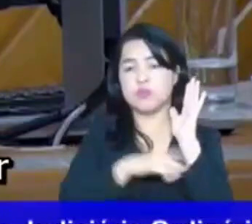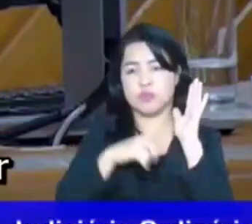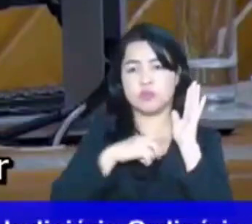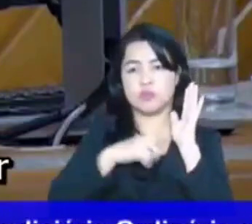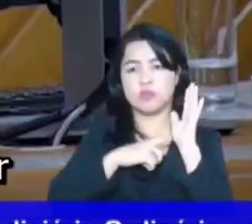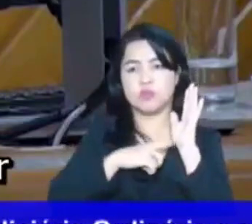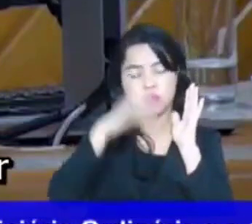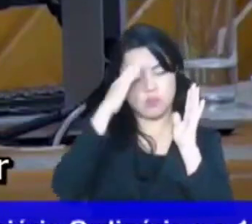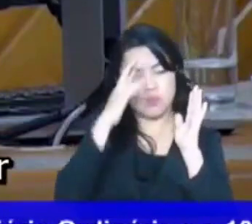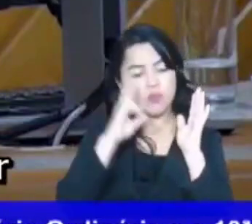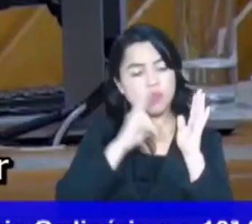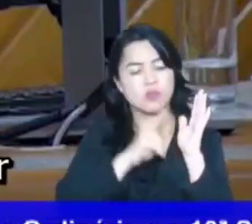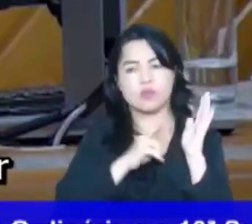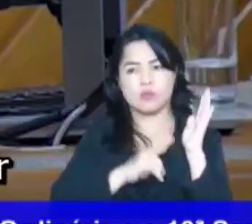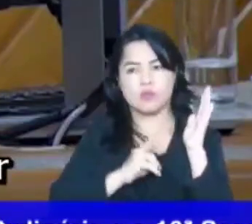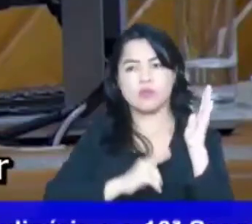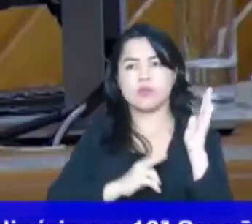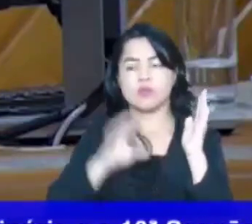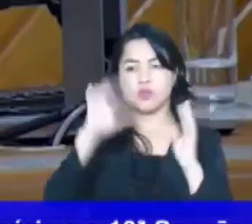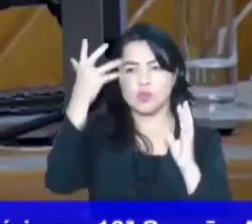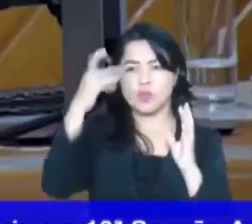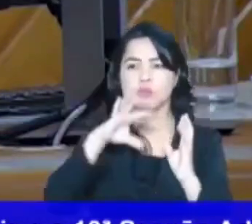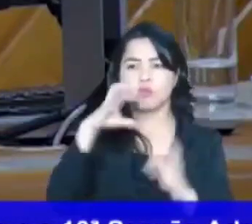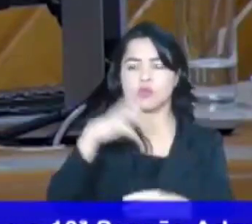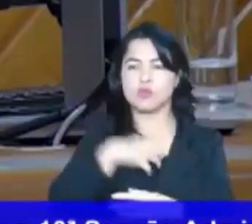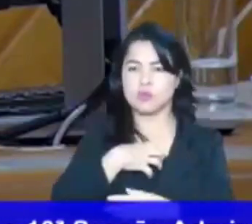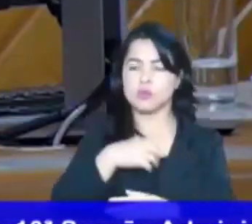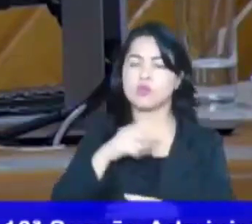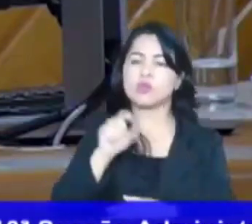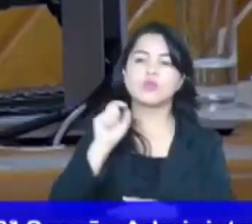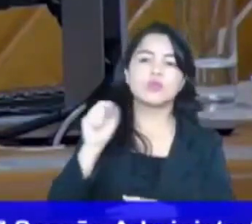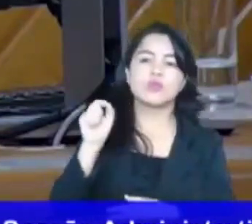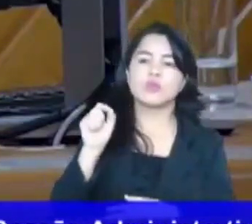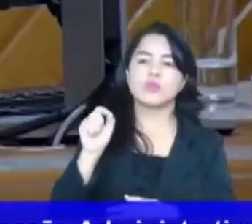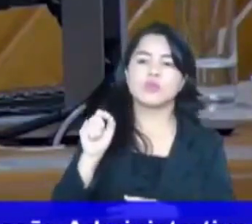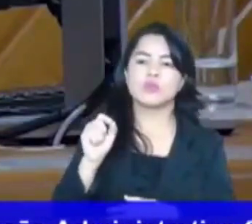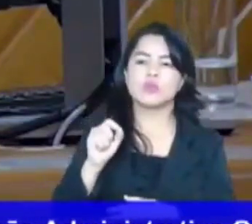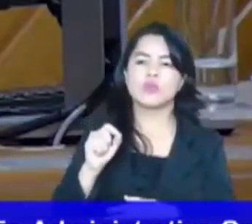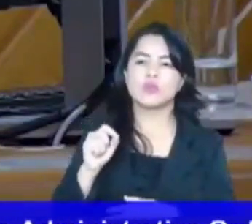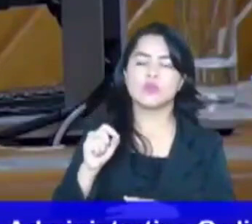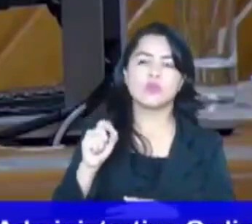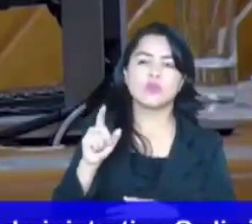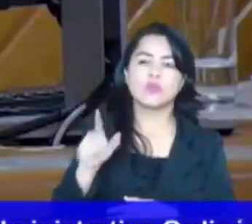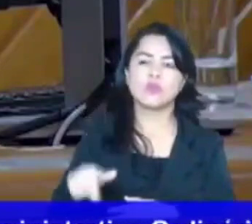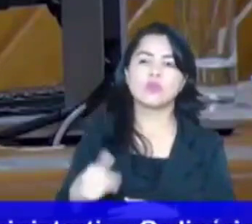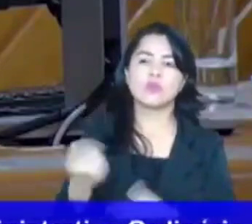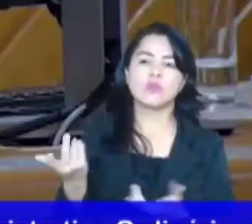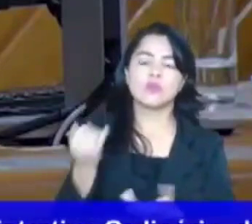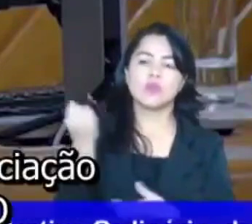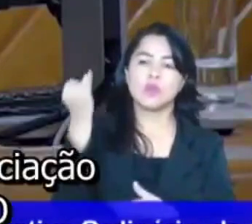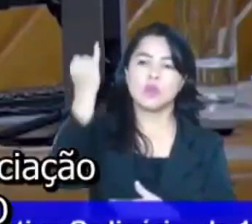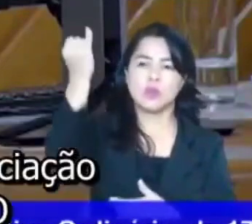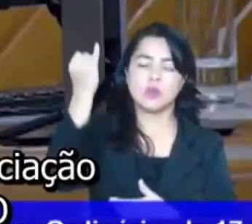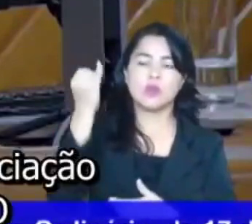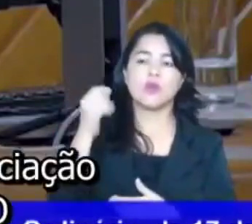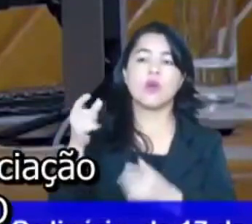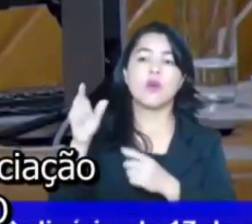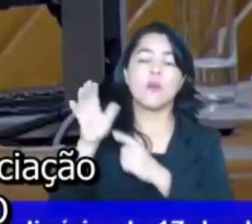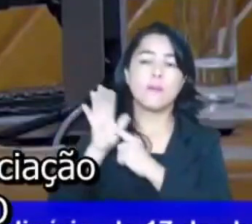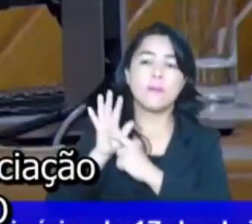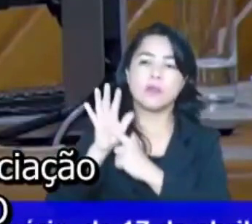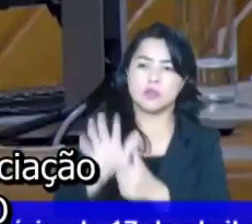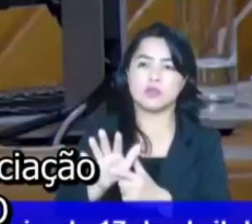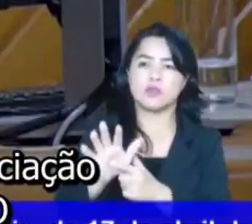devidamente apreciados ao seu tempo e modo. O que a impetrante quer aqui é trazer